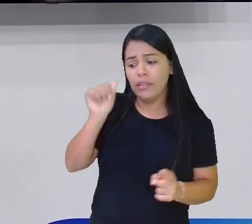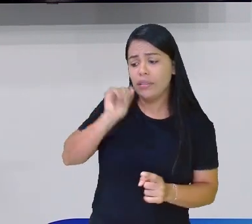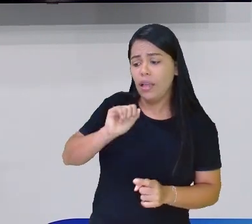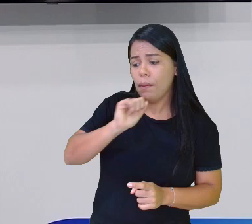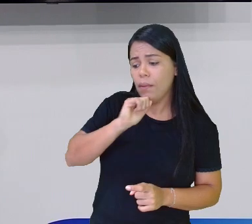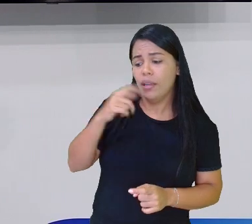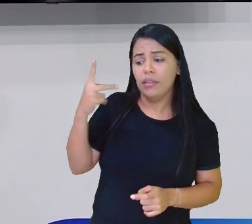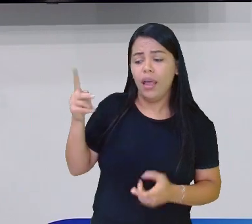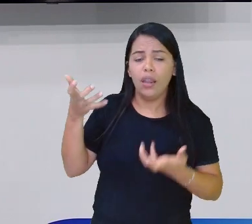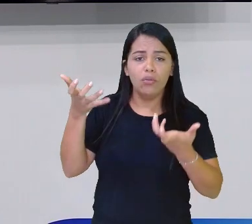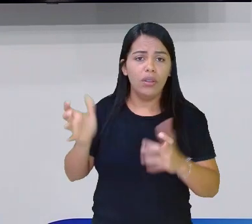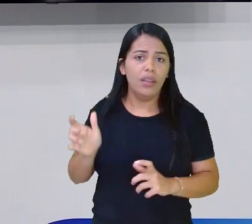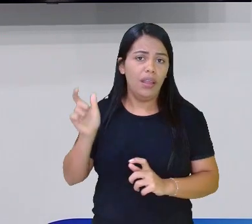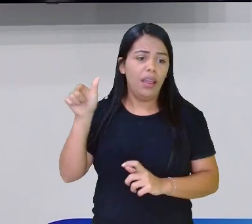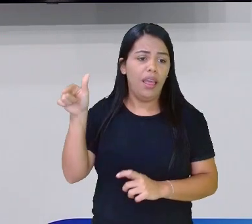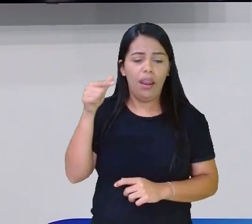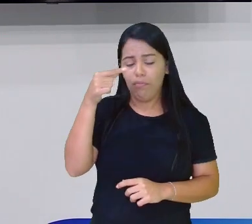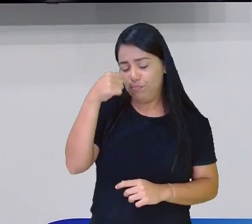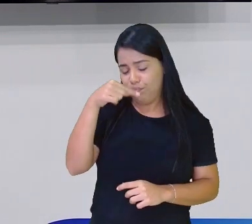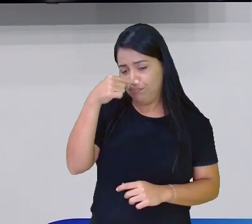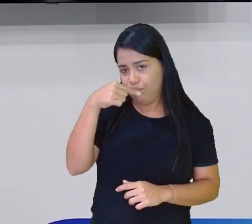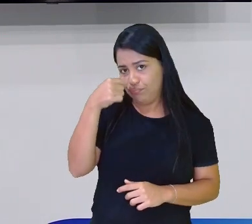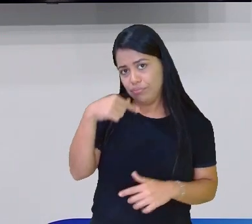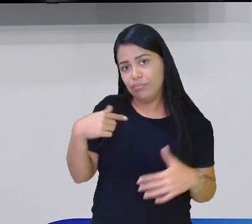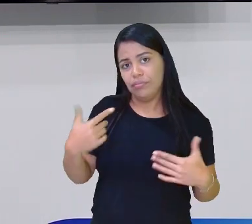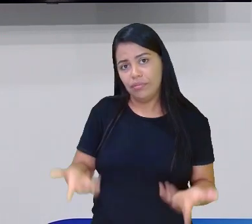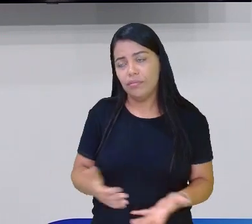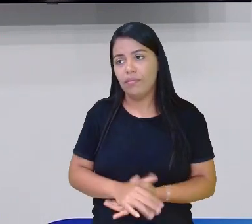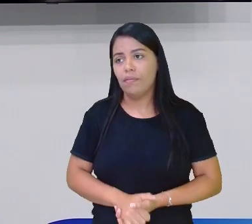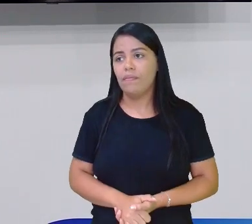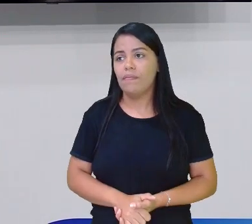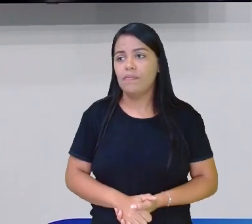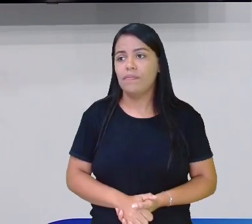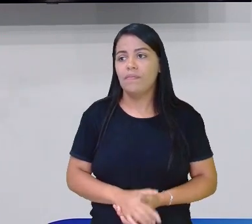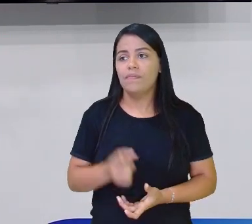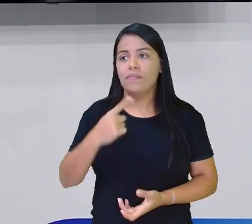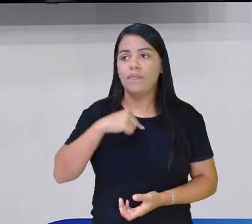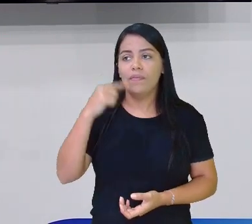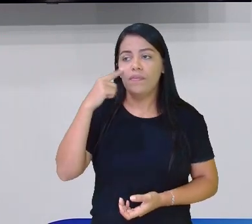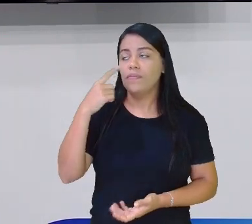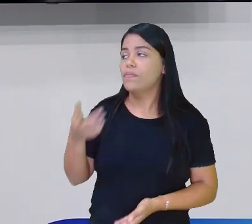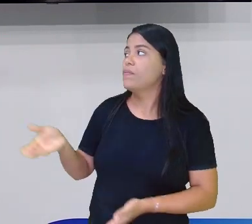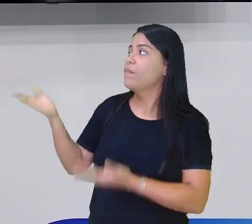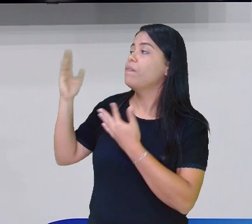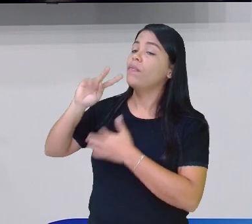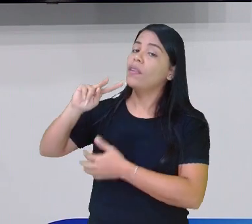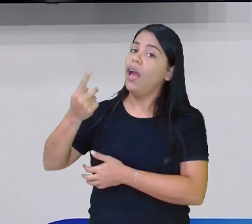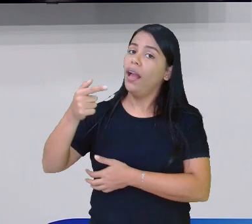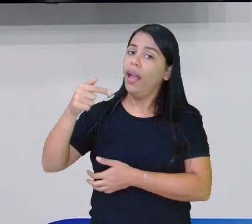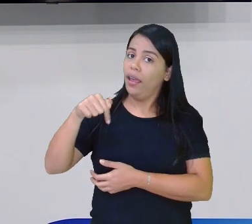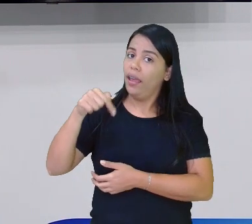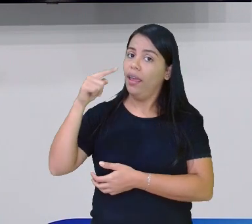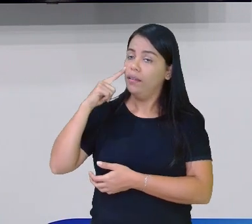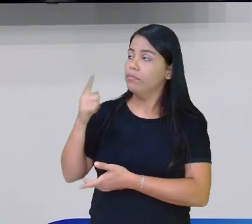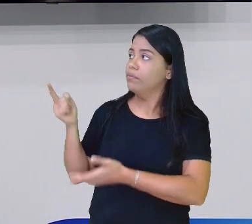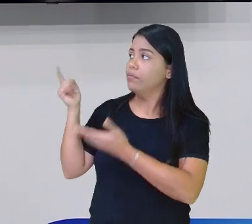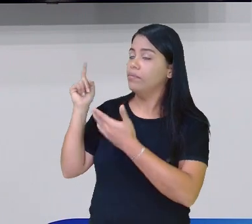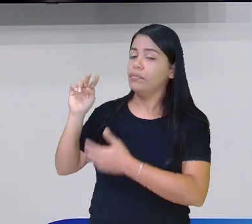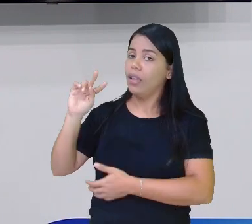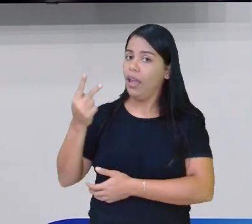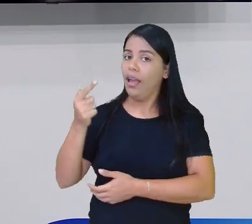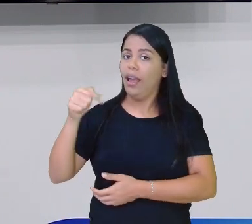ela gripasse. Então, vejam, lemos aqui um HQ, 5 quadrinhos, viram?